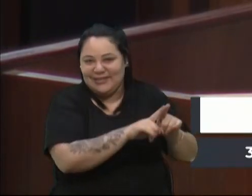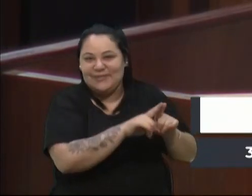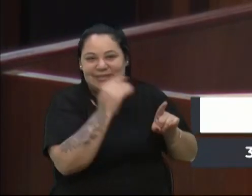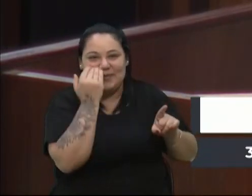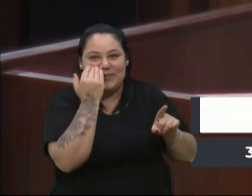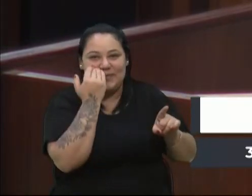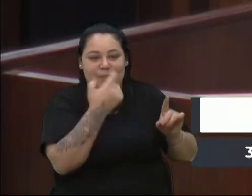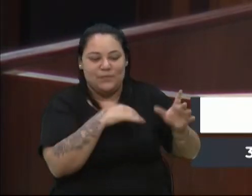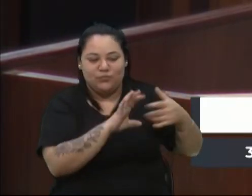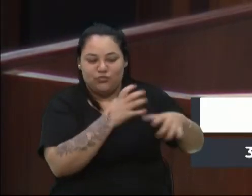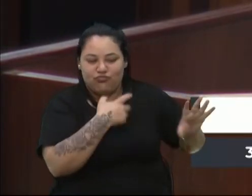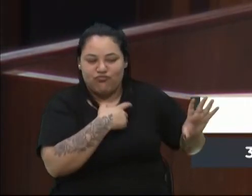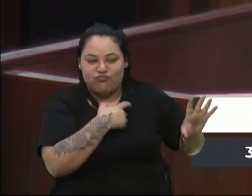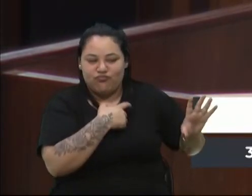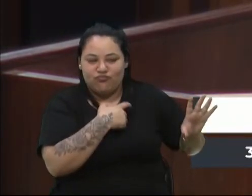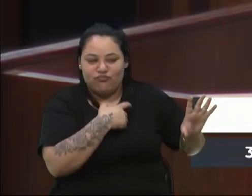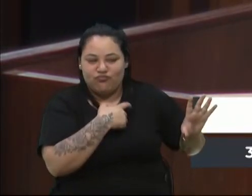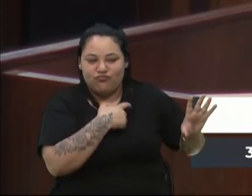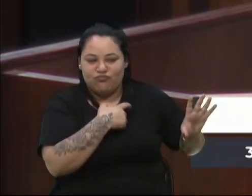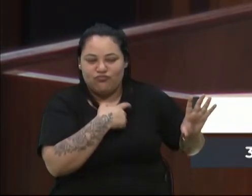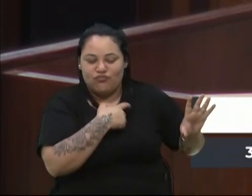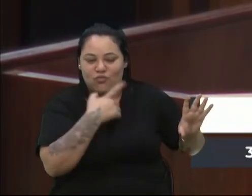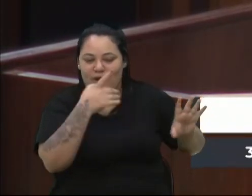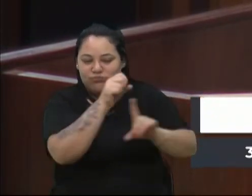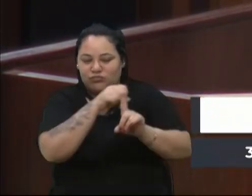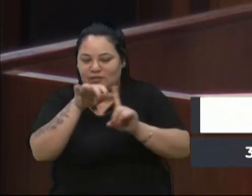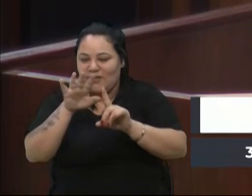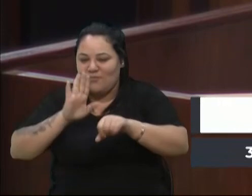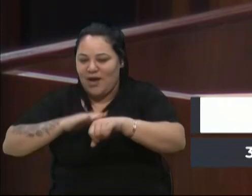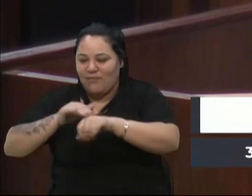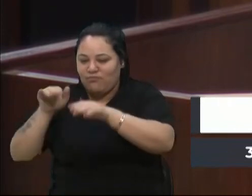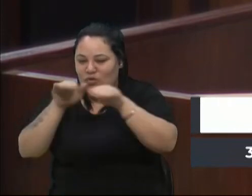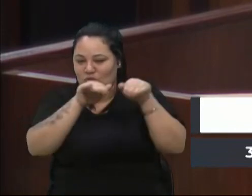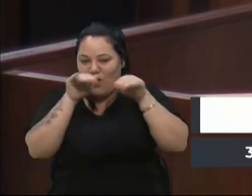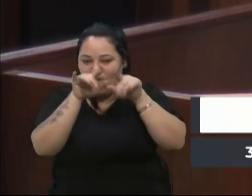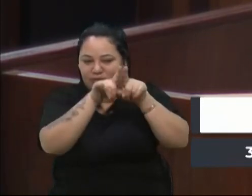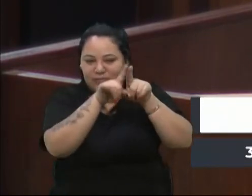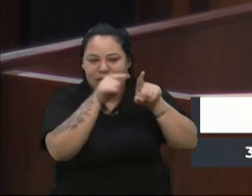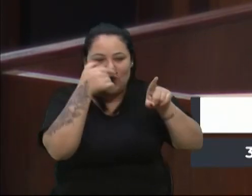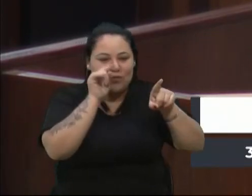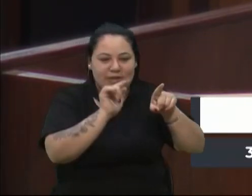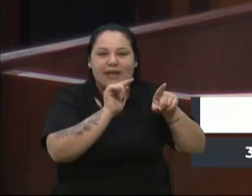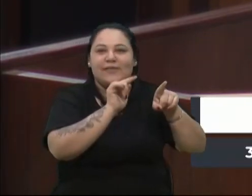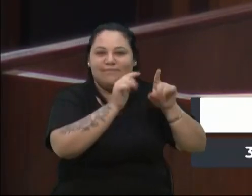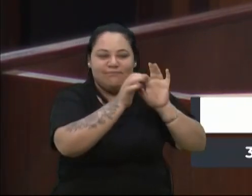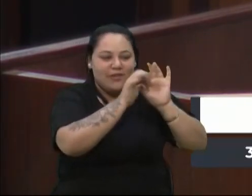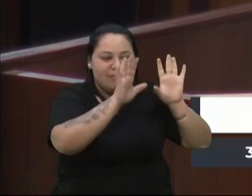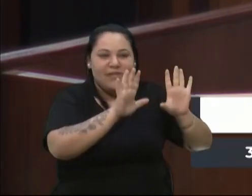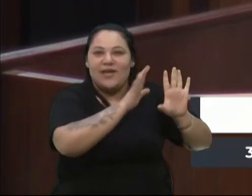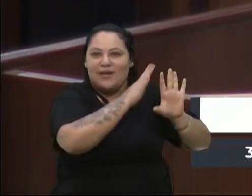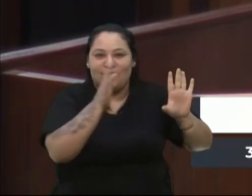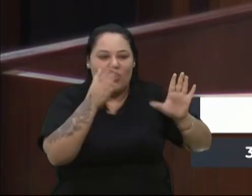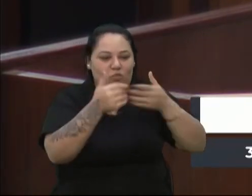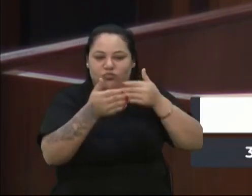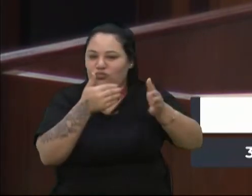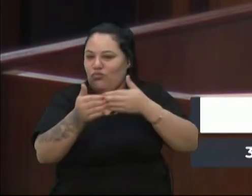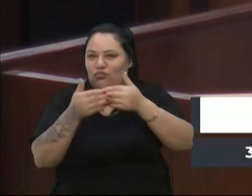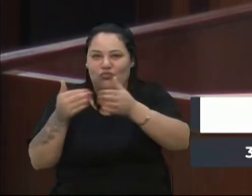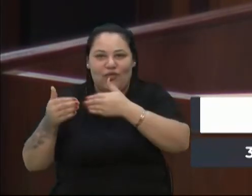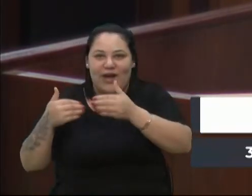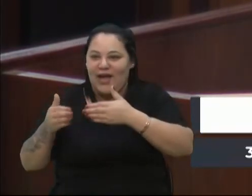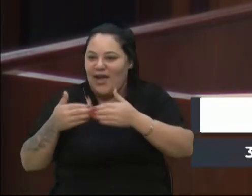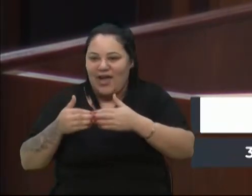uma sociedade mais equânime é a que permite e consegue fazer com que pessoas de quaisquer